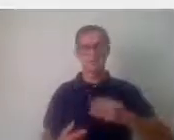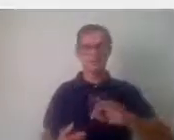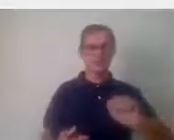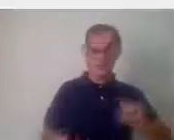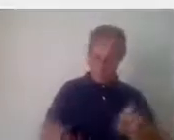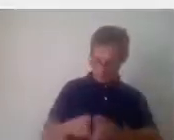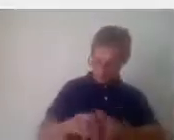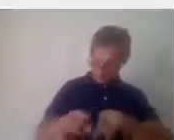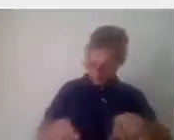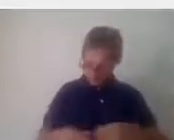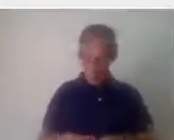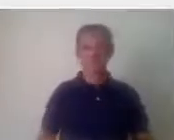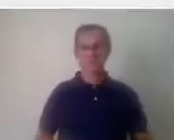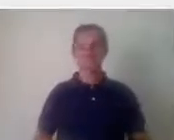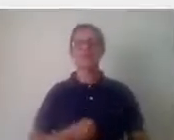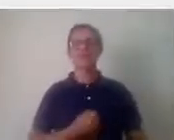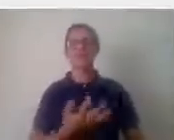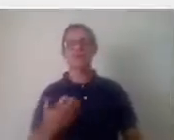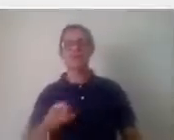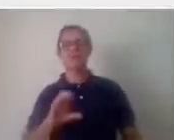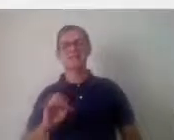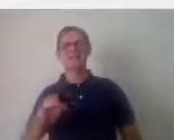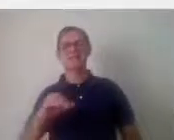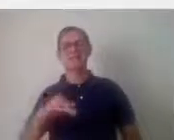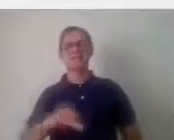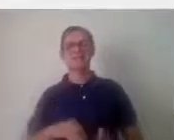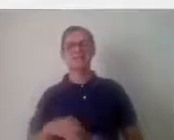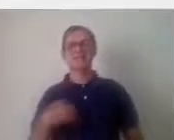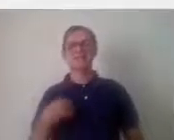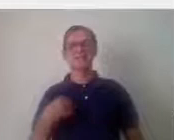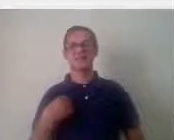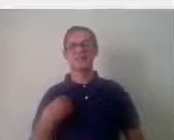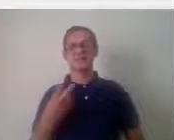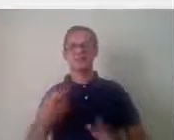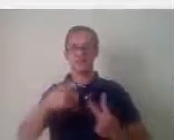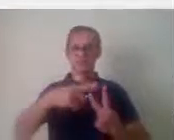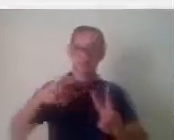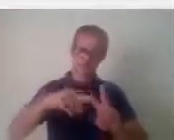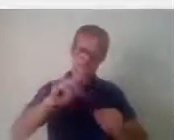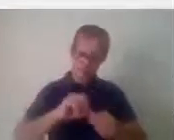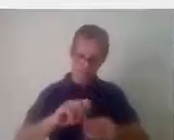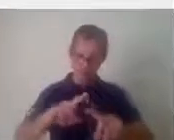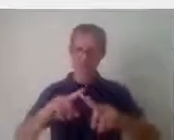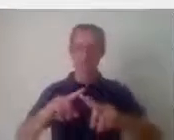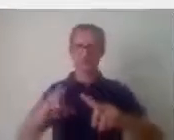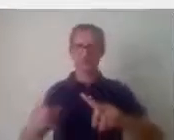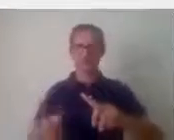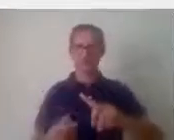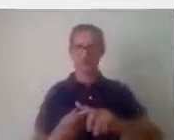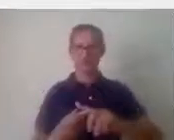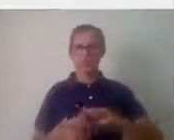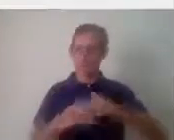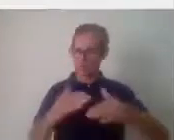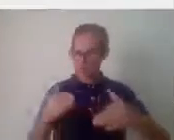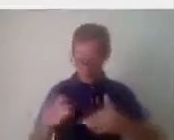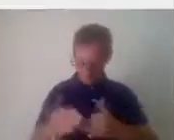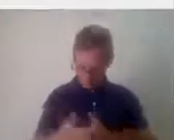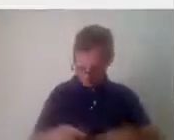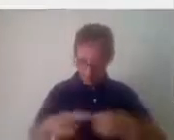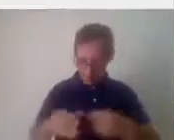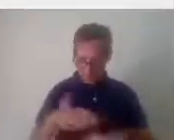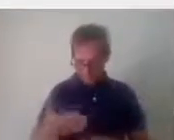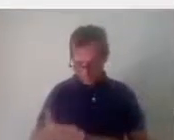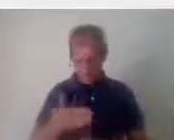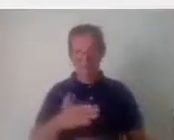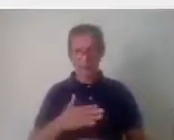pode variar de quanto a quanto? De 0 a 2π, porque ele pode fazer aí a volta completa nessa circunferência. Logo,